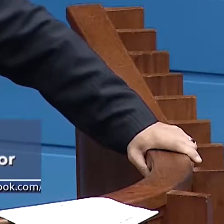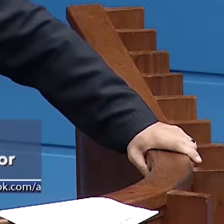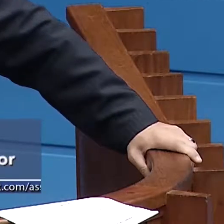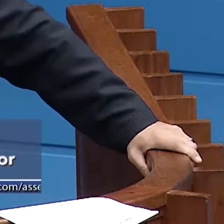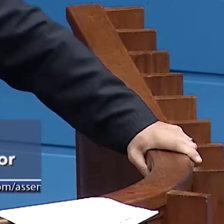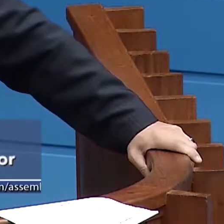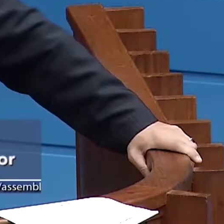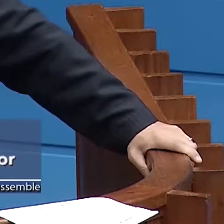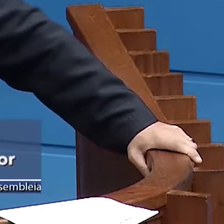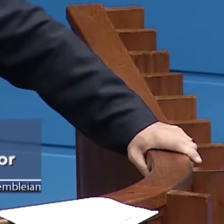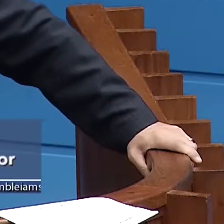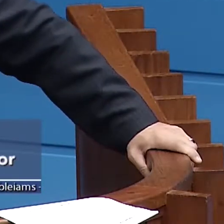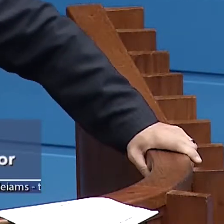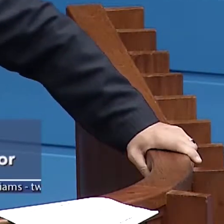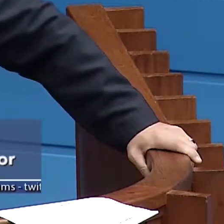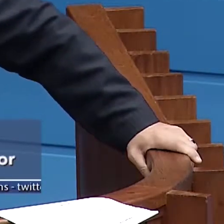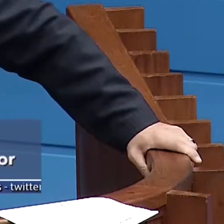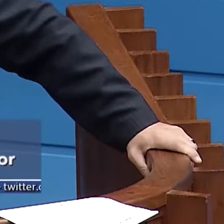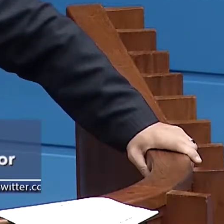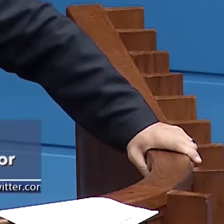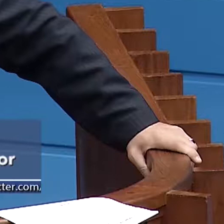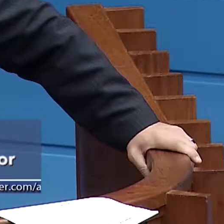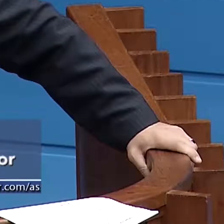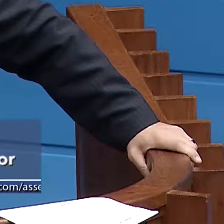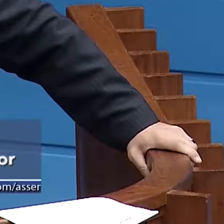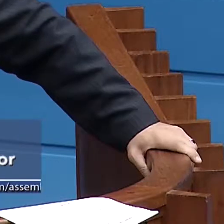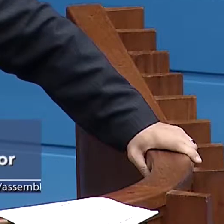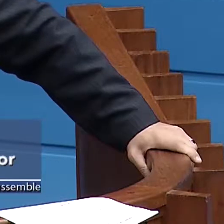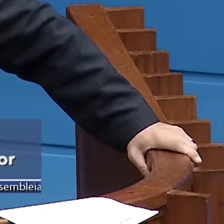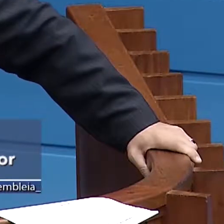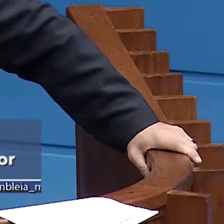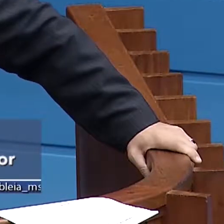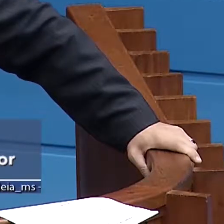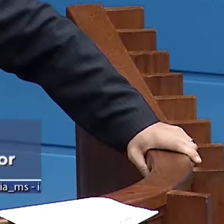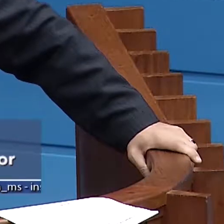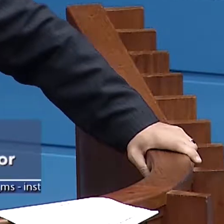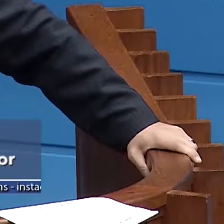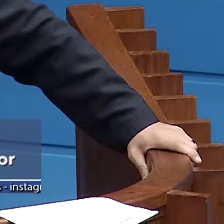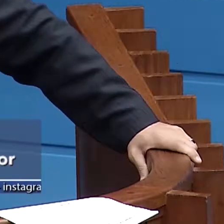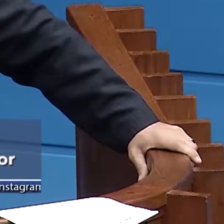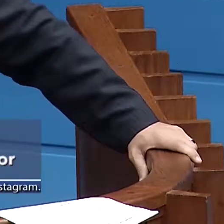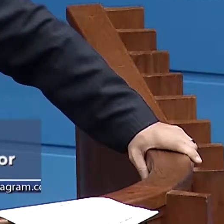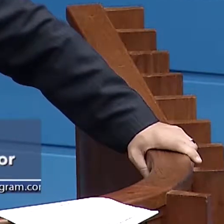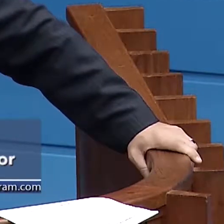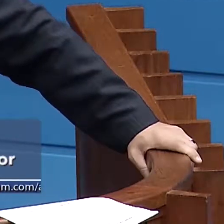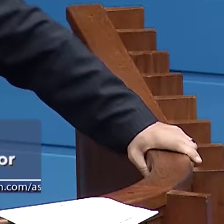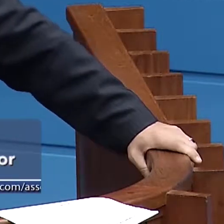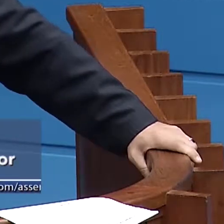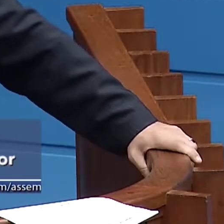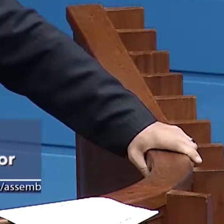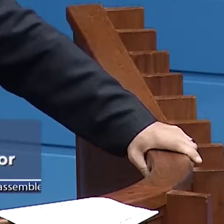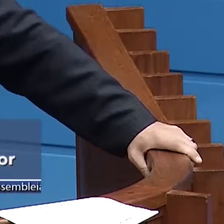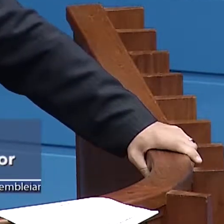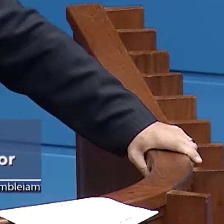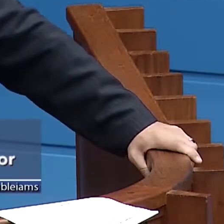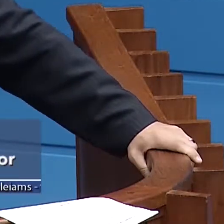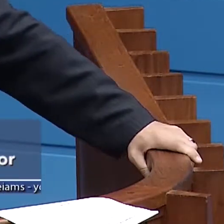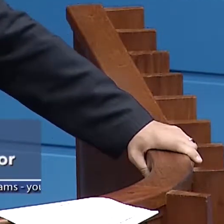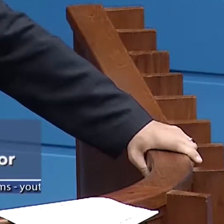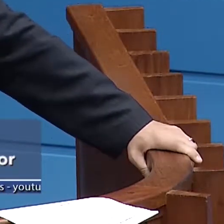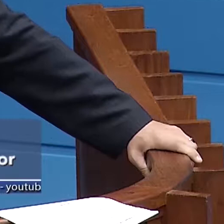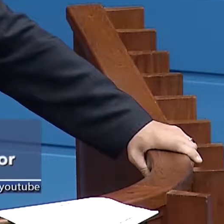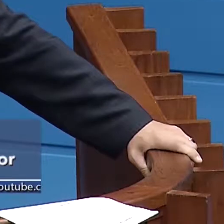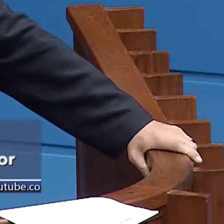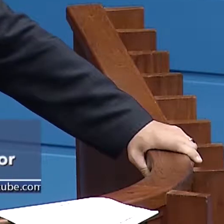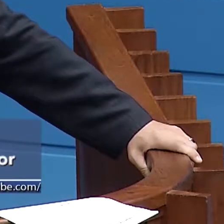Estados Unidos, na União Europeia, os governos têm financiado a